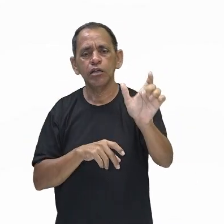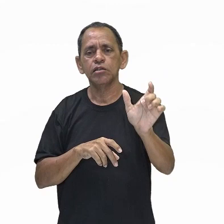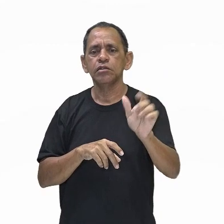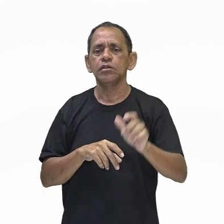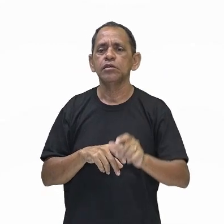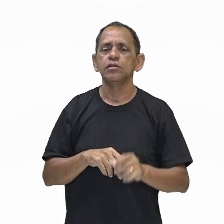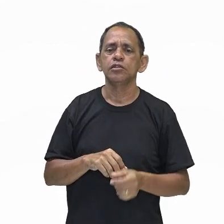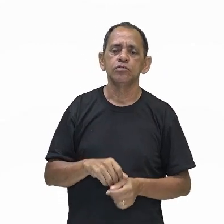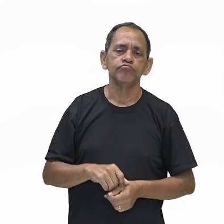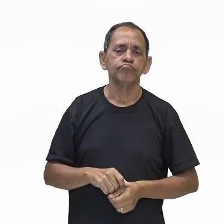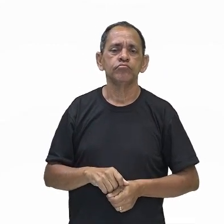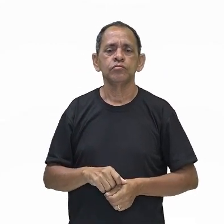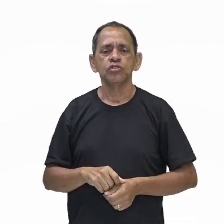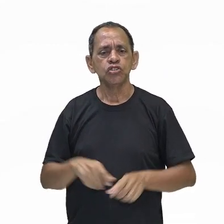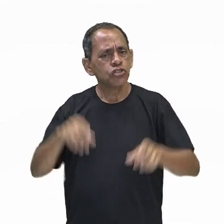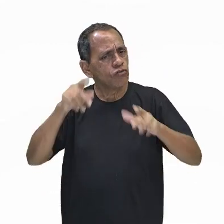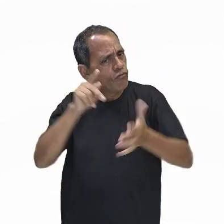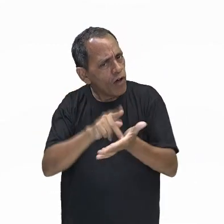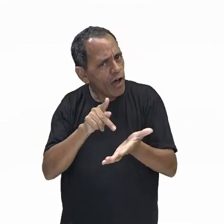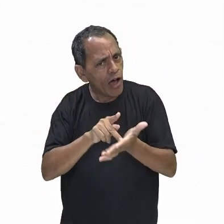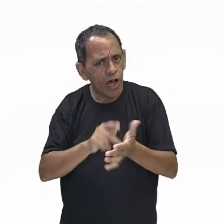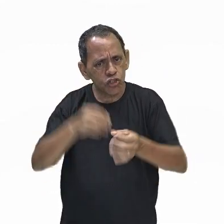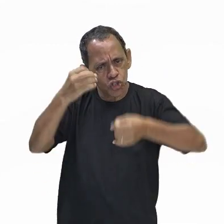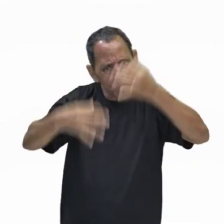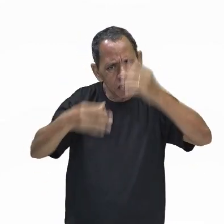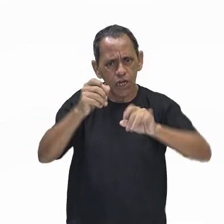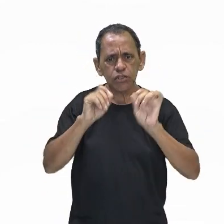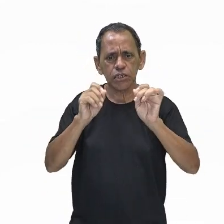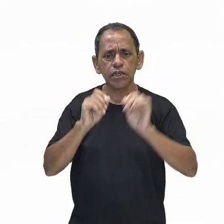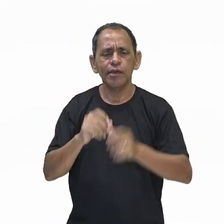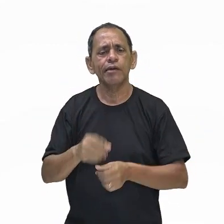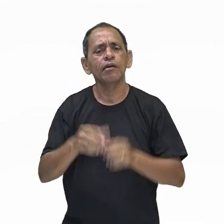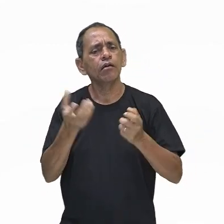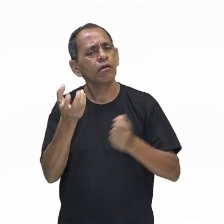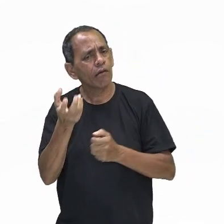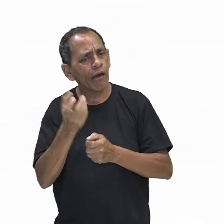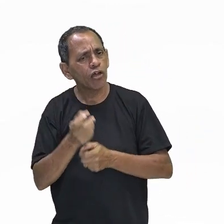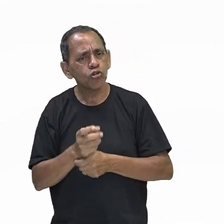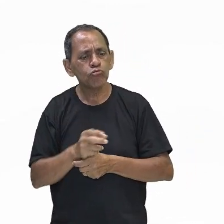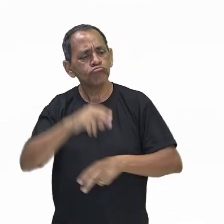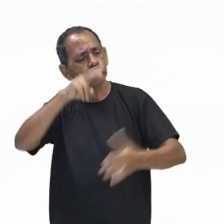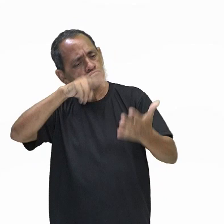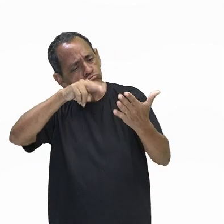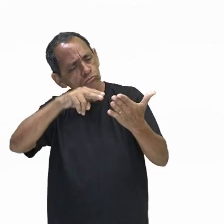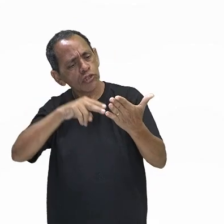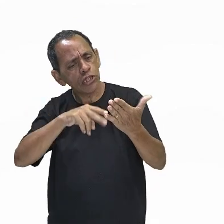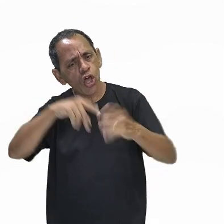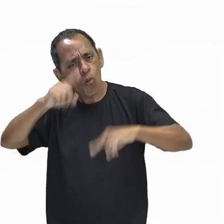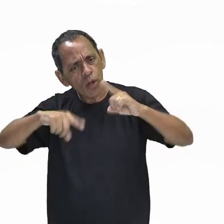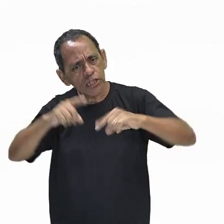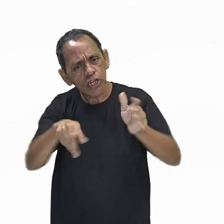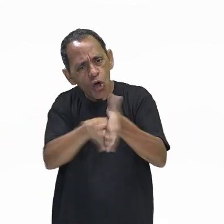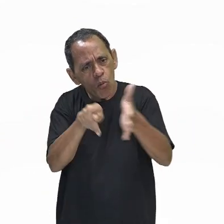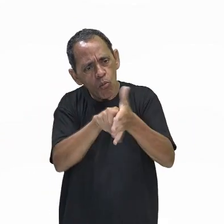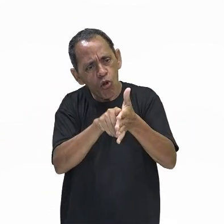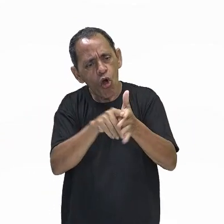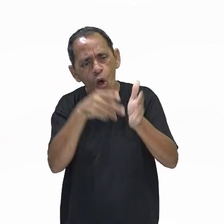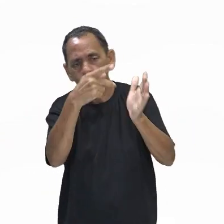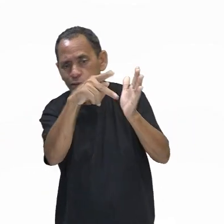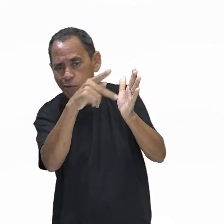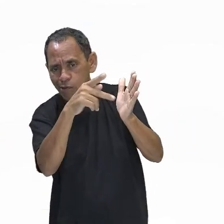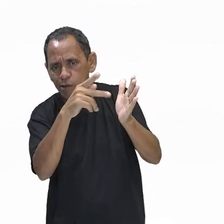uma obra de Guimarães Rosa, tá? A anáfora pode ser no sentido de fazer uma retomada ou repetir uma palavra para dar